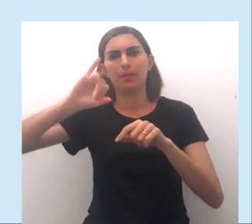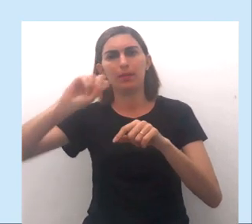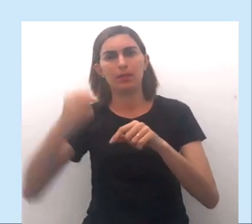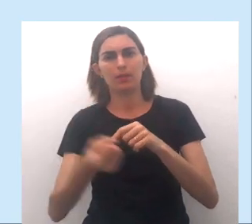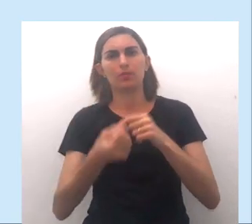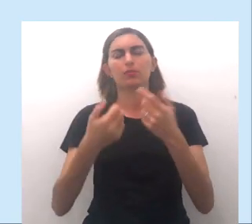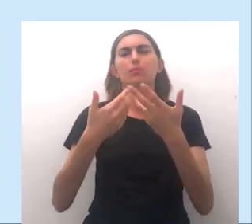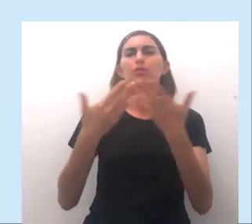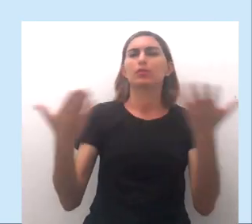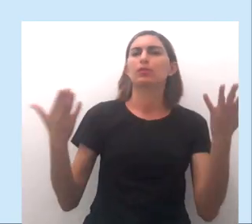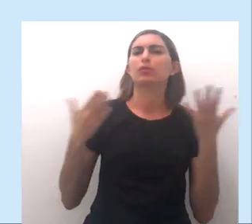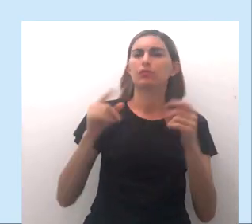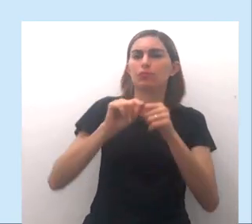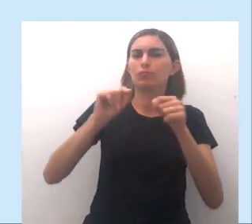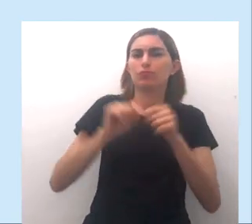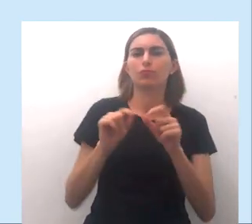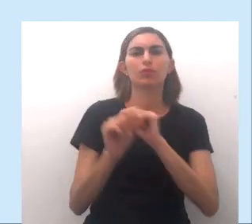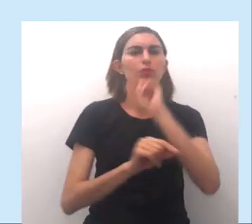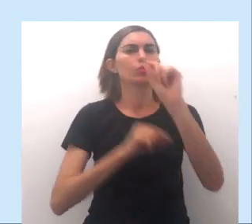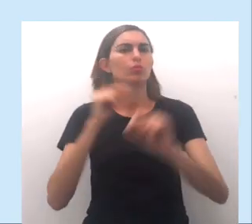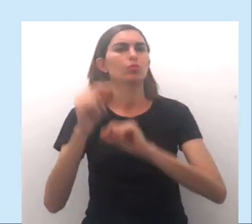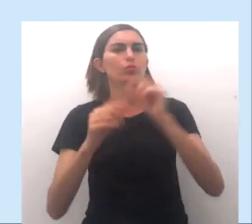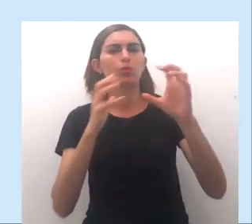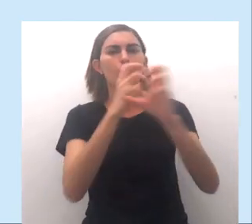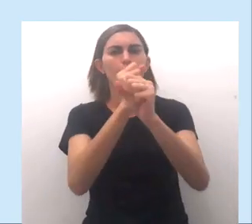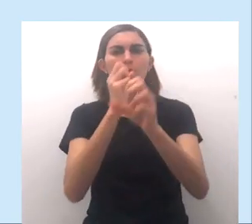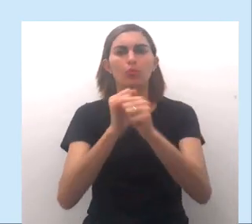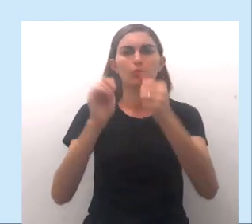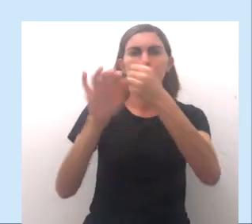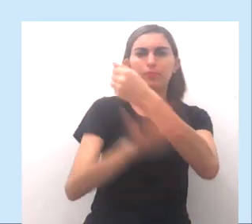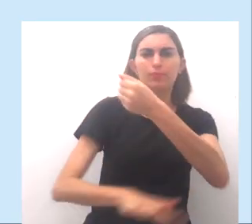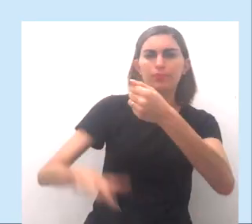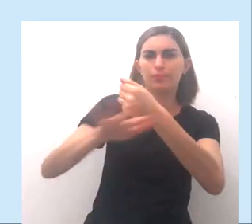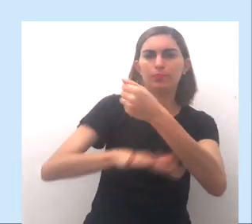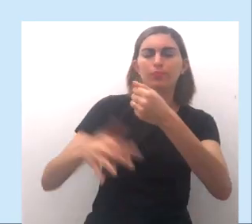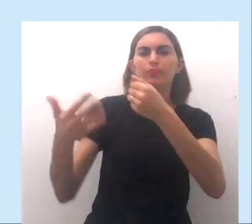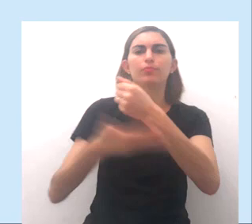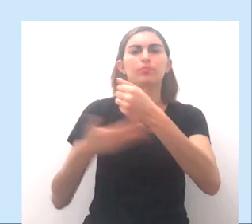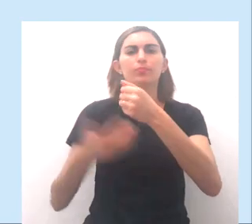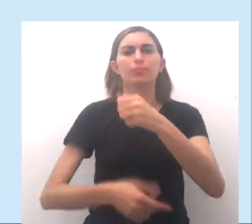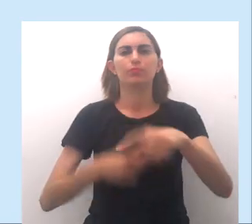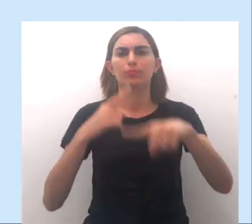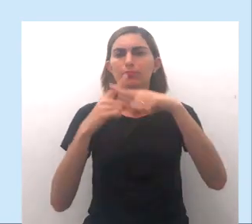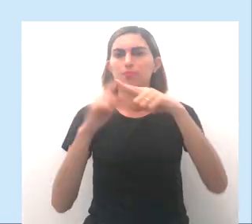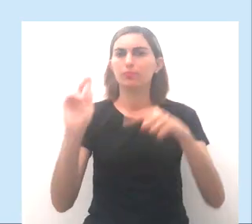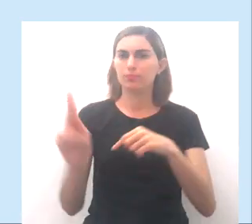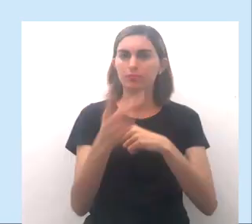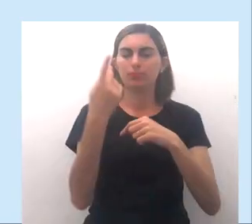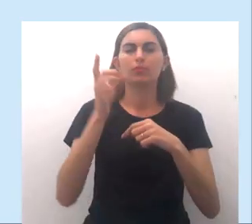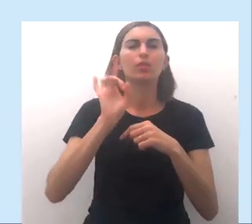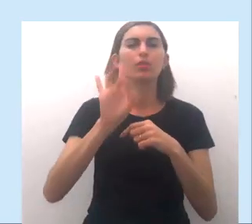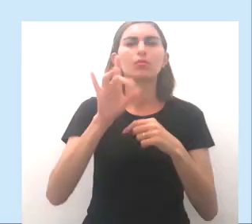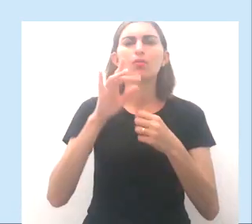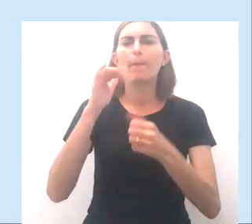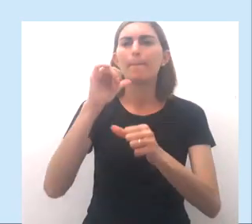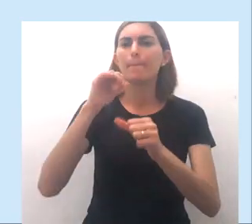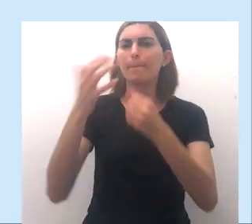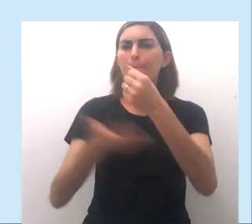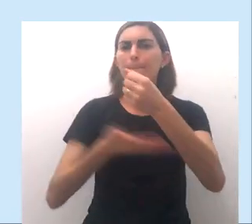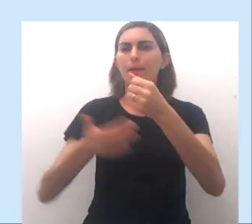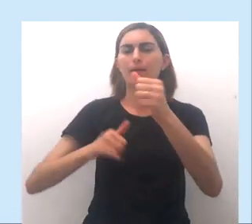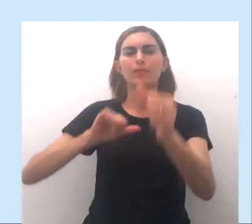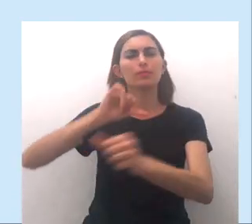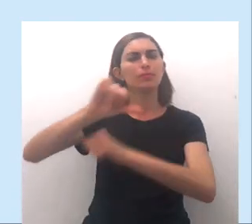você vai fazer o seguinte, calcular a área da base e multiplicar pela altura. Só que a base muda. Aí,